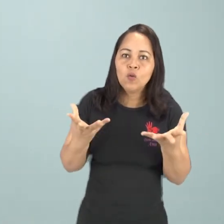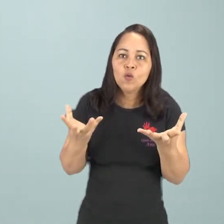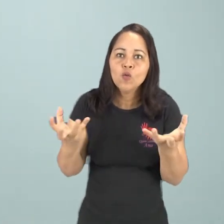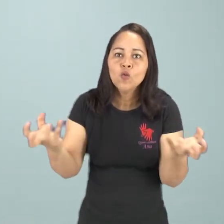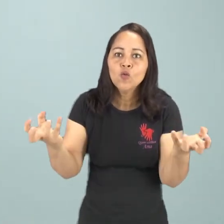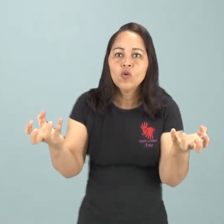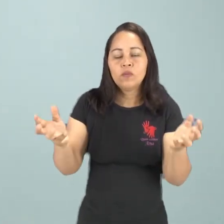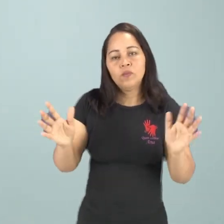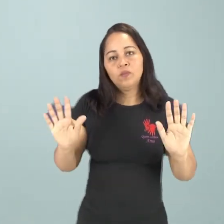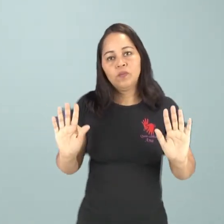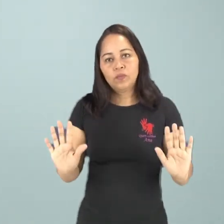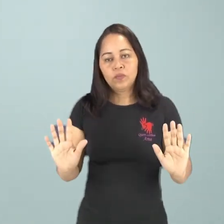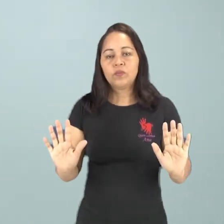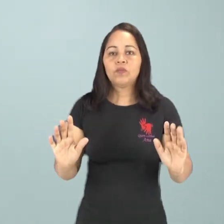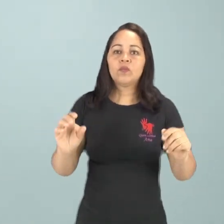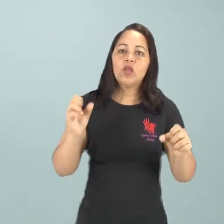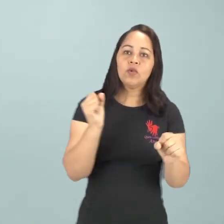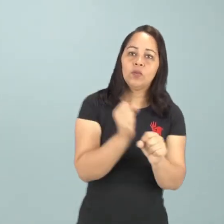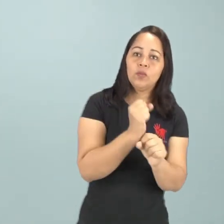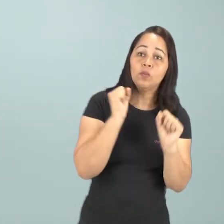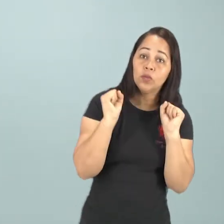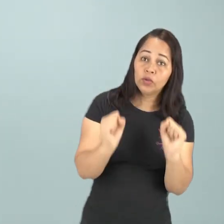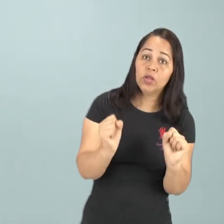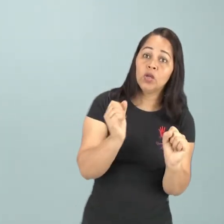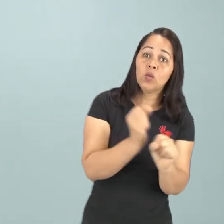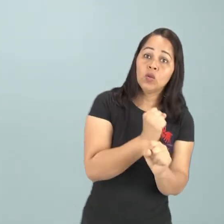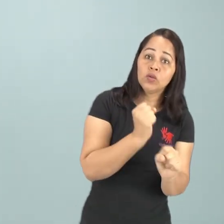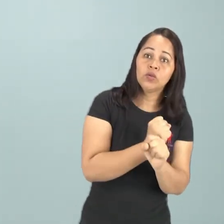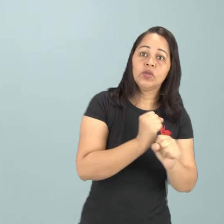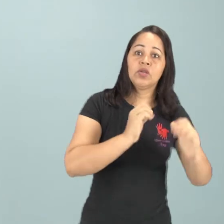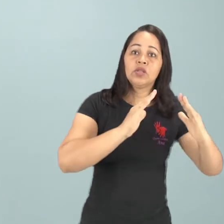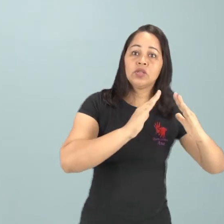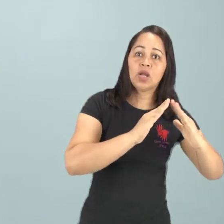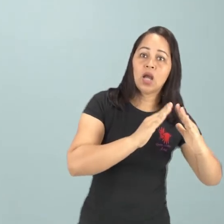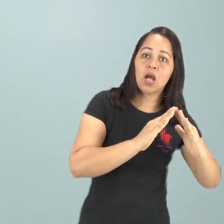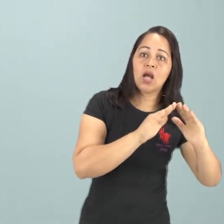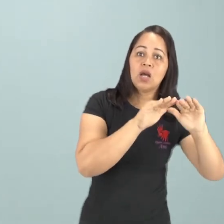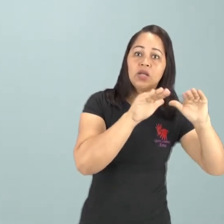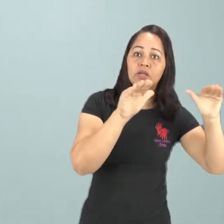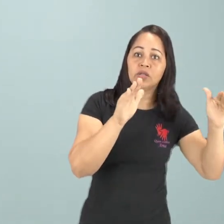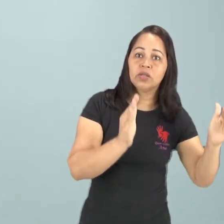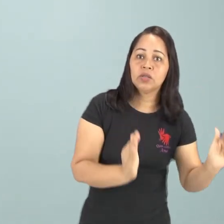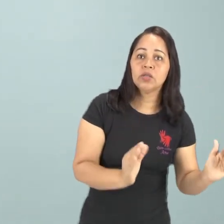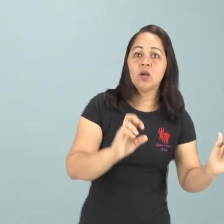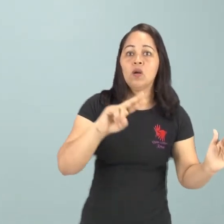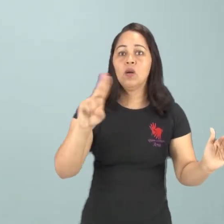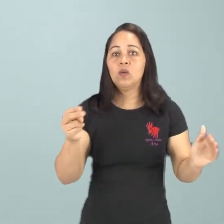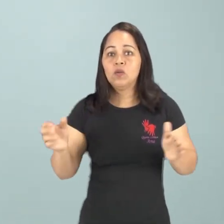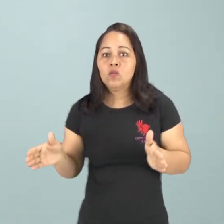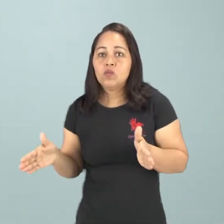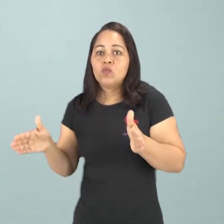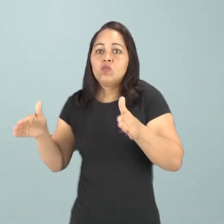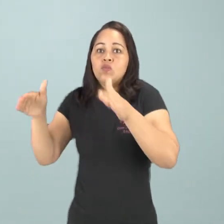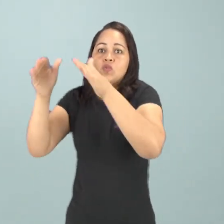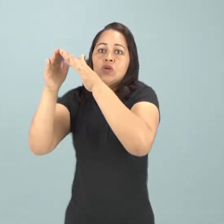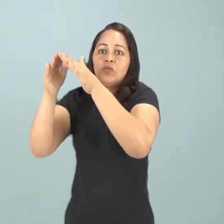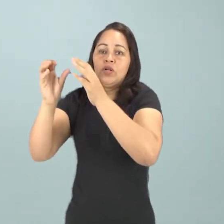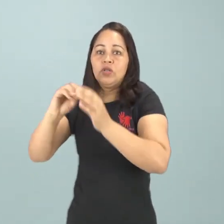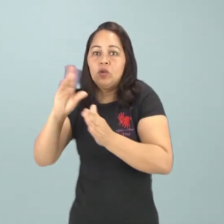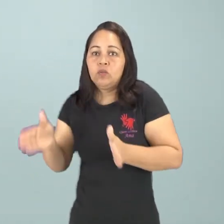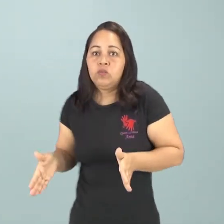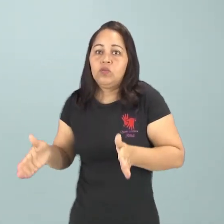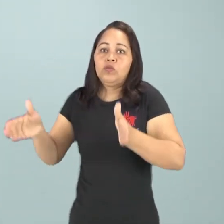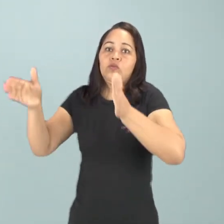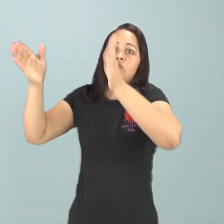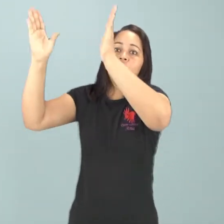cabanas, né, de casas, prédios, e aí utilizava-se fortemente o uso da geometria